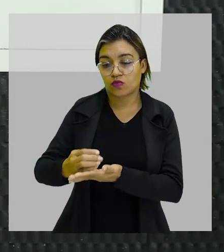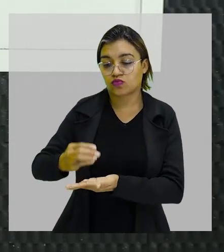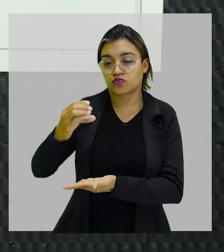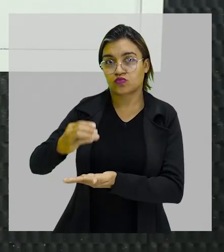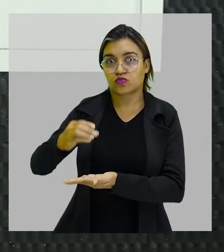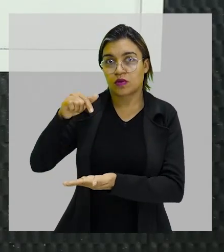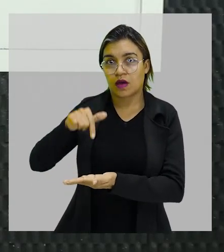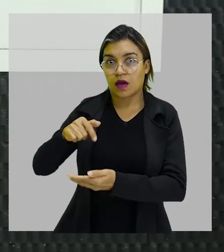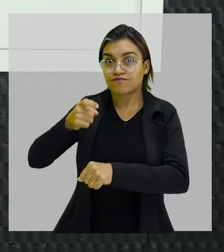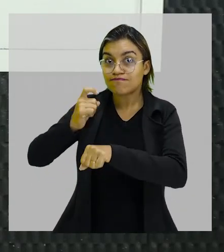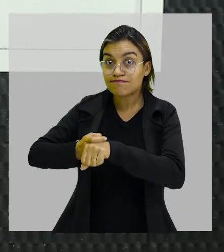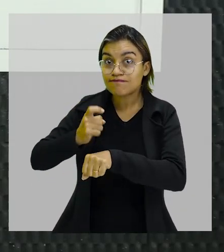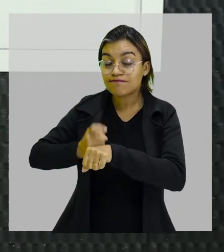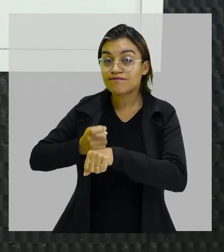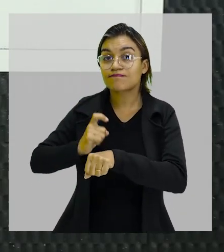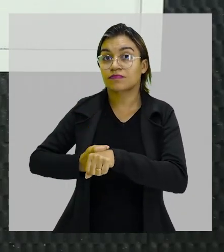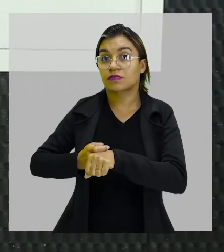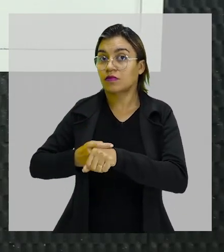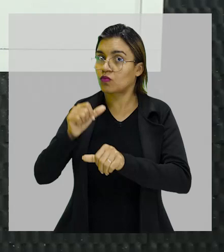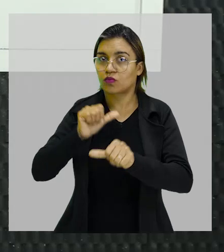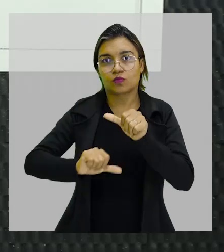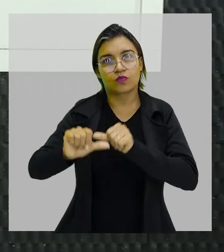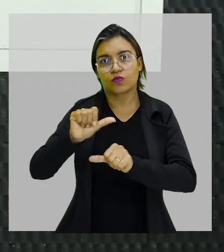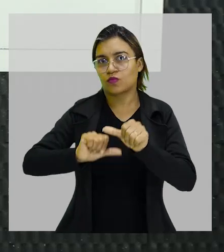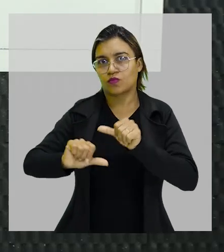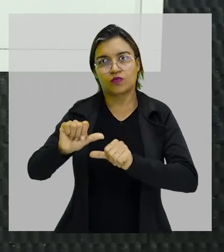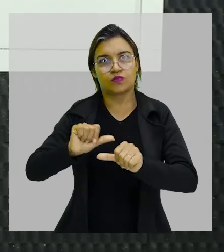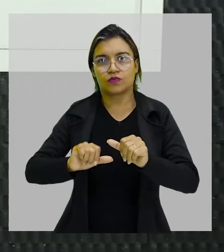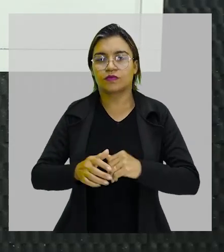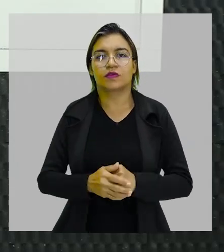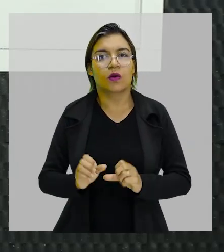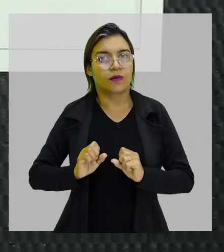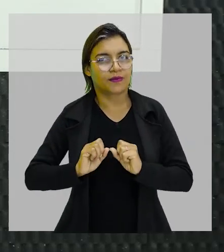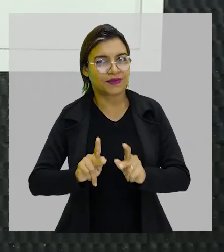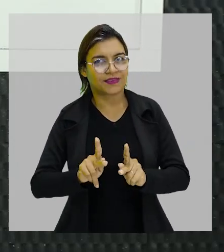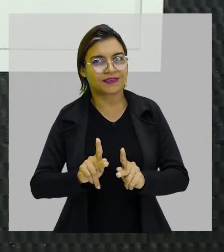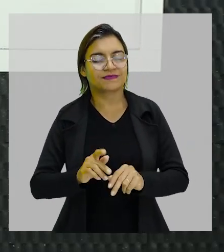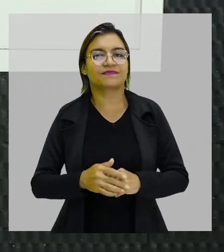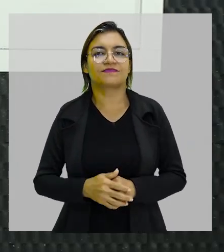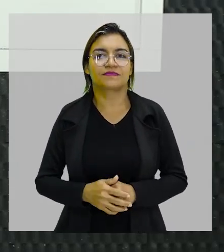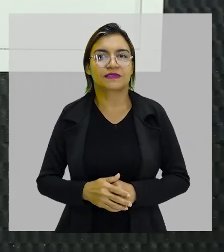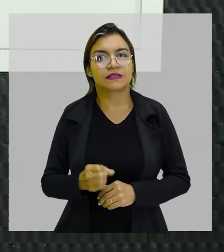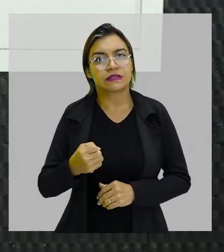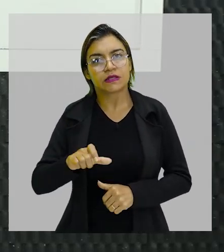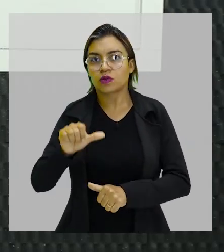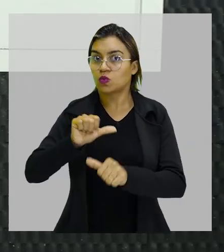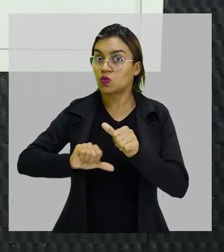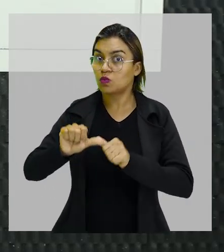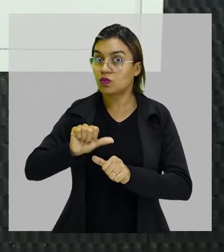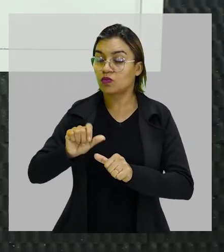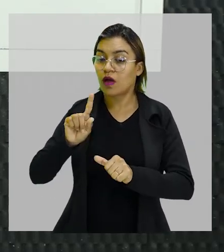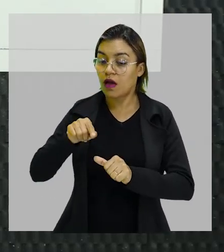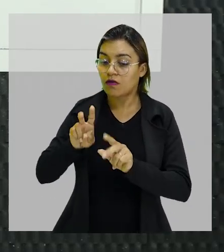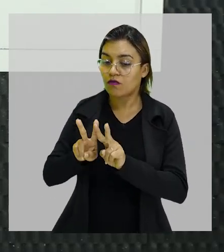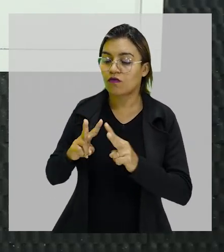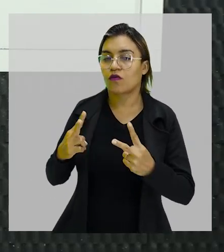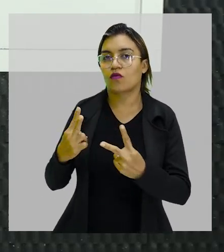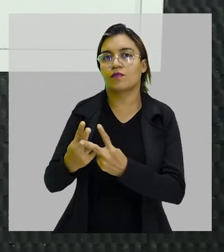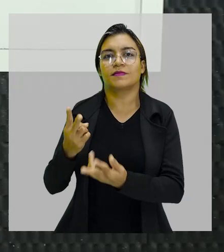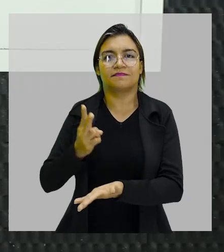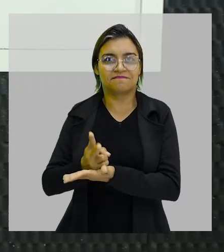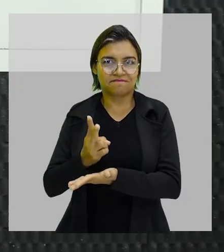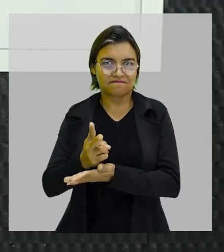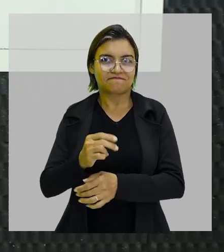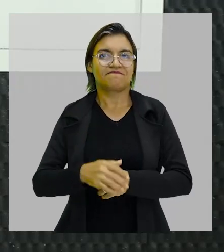recipiente é rígido, então não sofre deformações. Tá ok? Se não sofre deformações é porque o volume se mantém